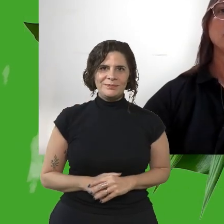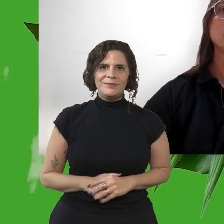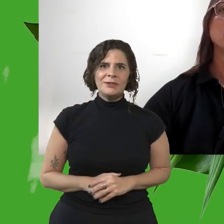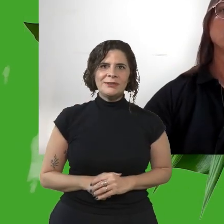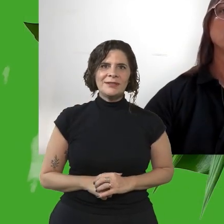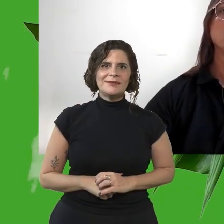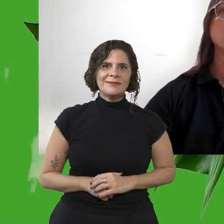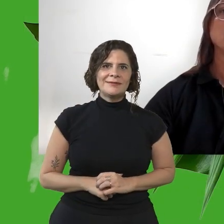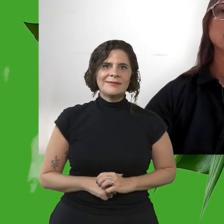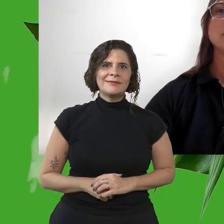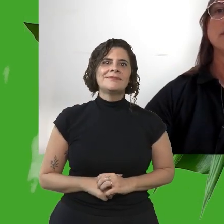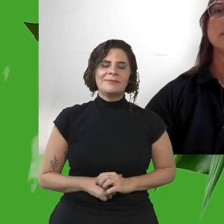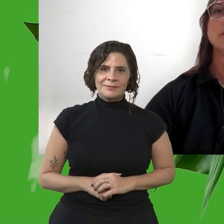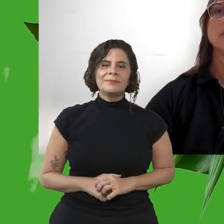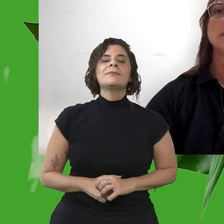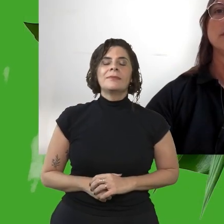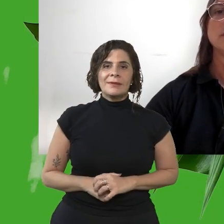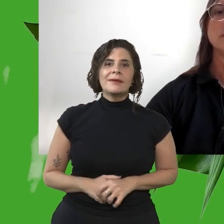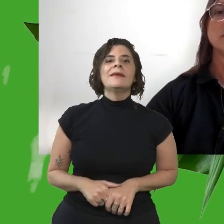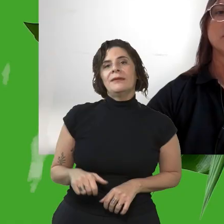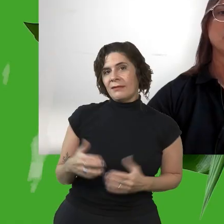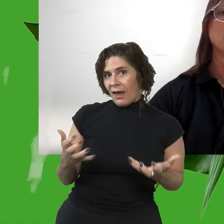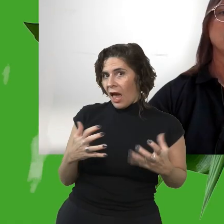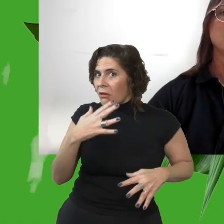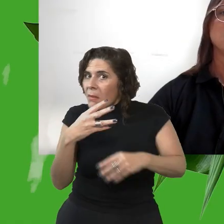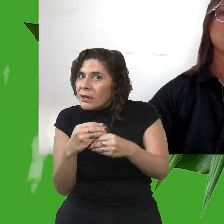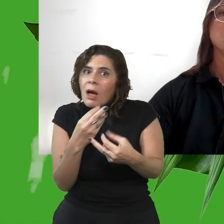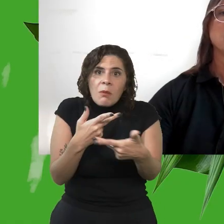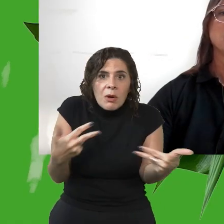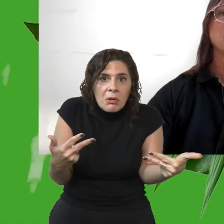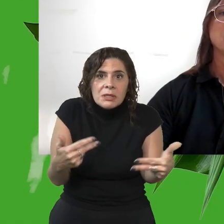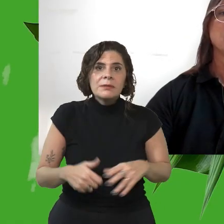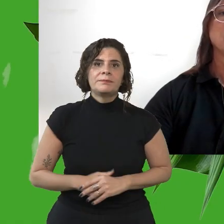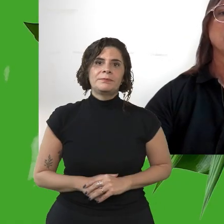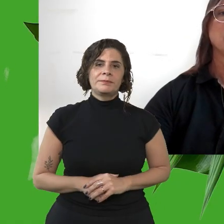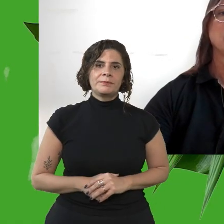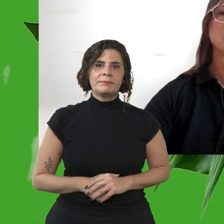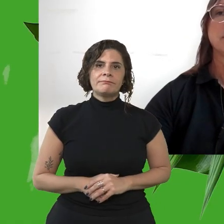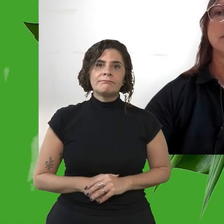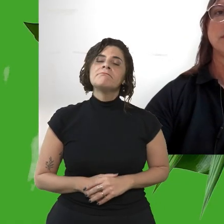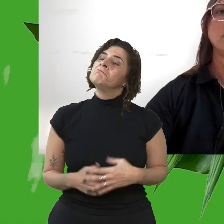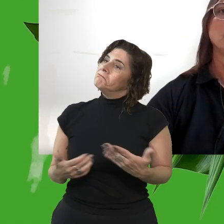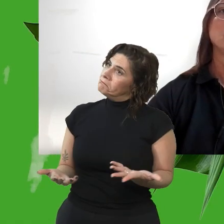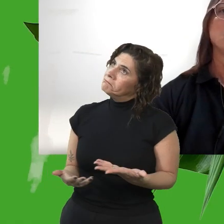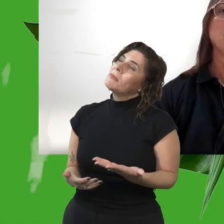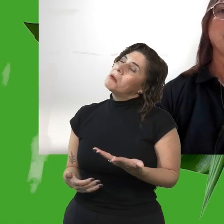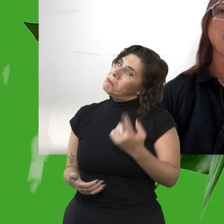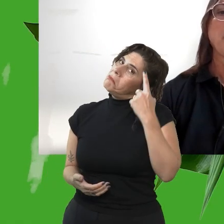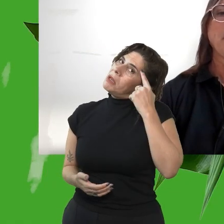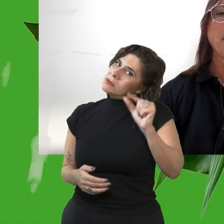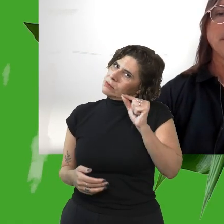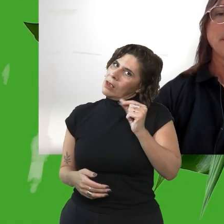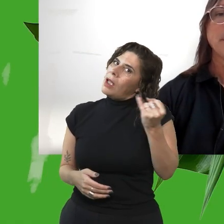Perfeito, André. Yara, você quer complementar com algum ponto também em relação a isso? Eu acho que uma questão muito importante,